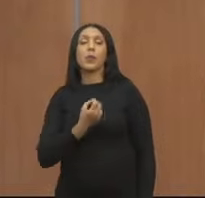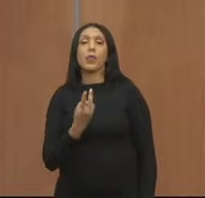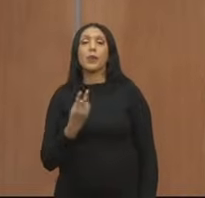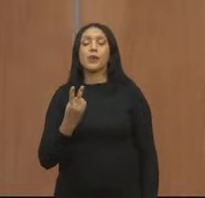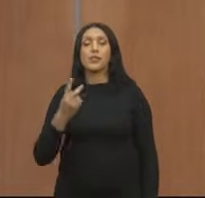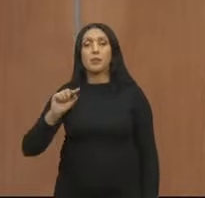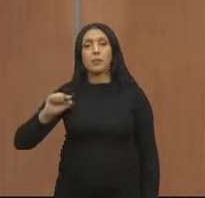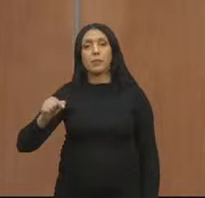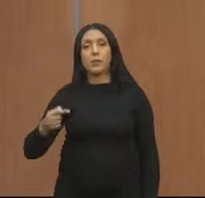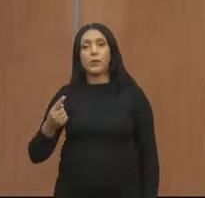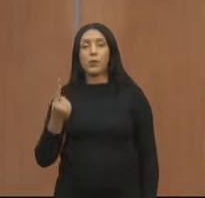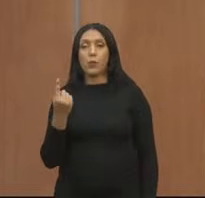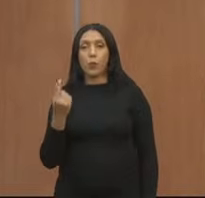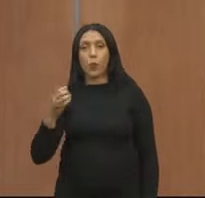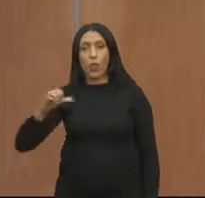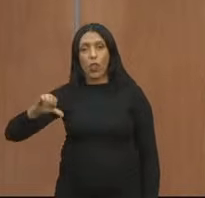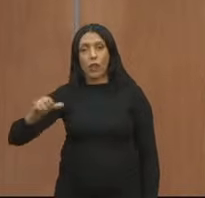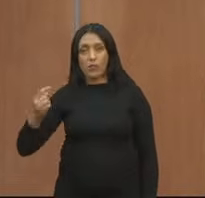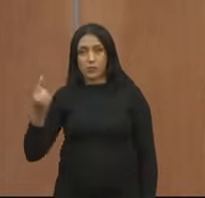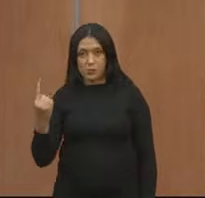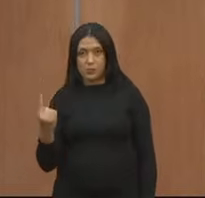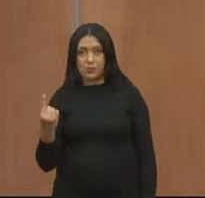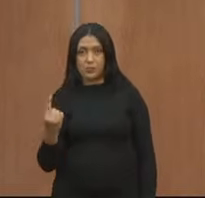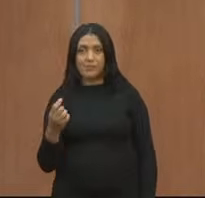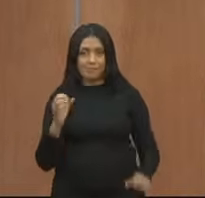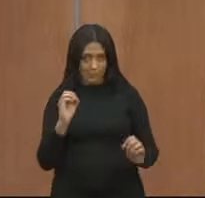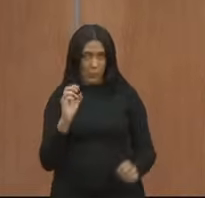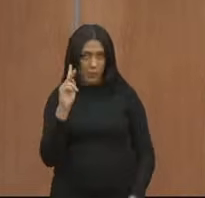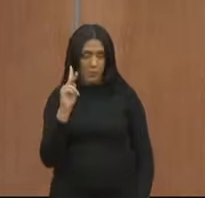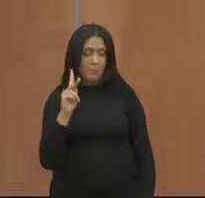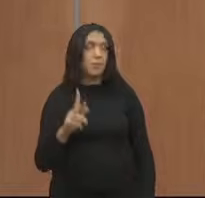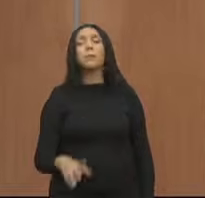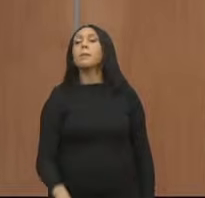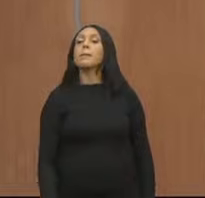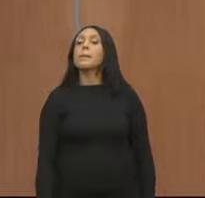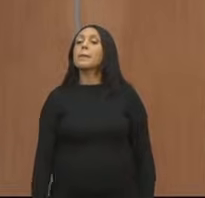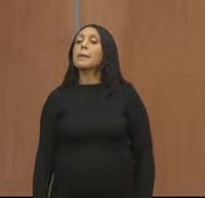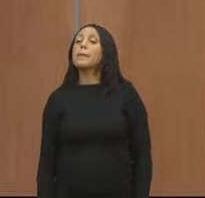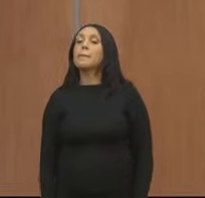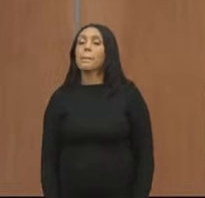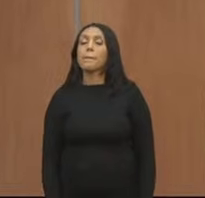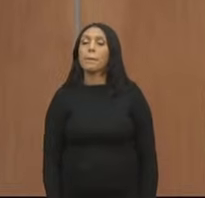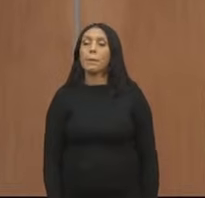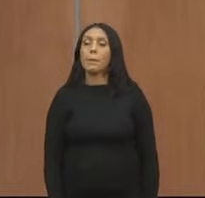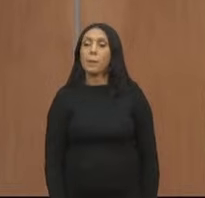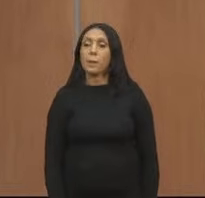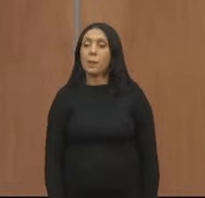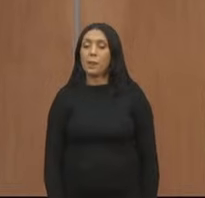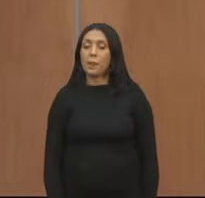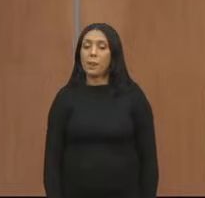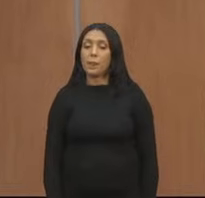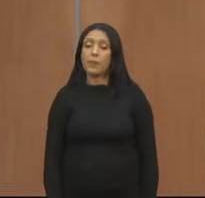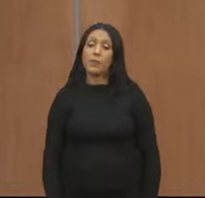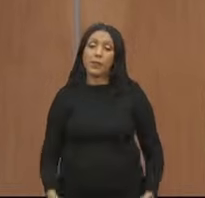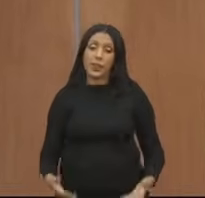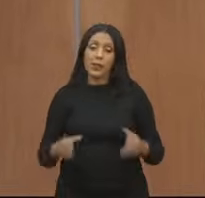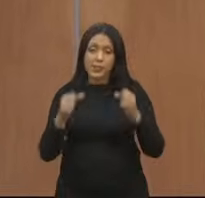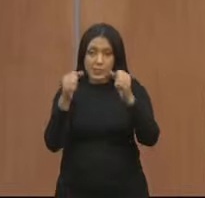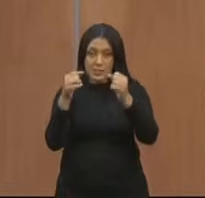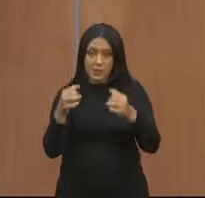2191. Nada? Então, só reforçar aqui para os nobres pares, né, que o motivo